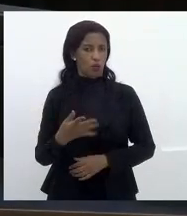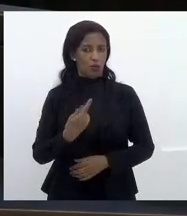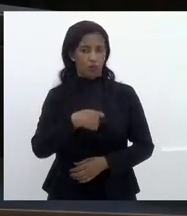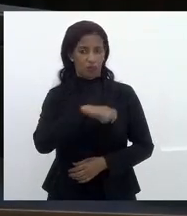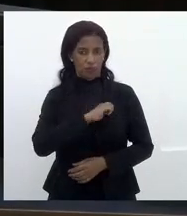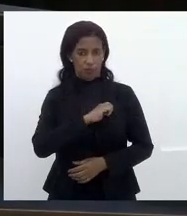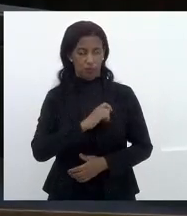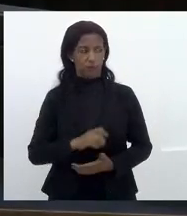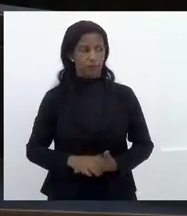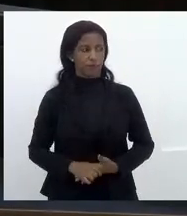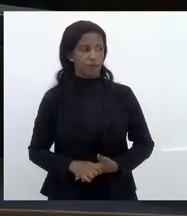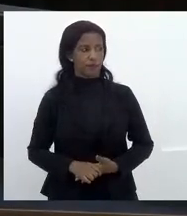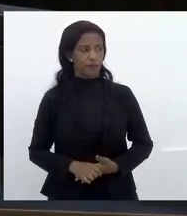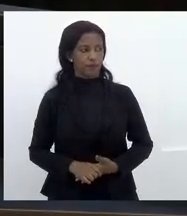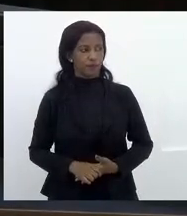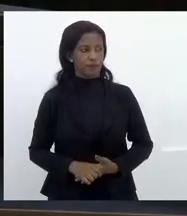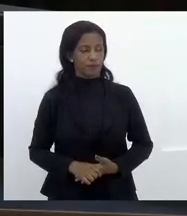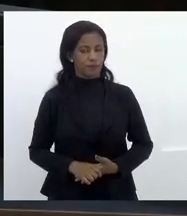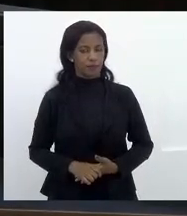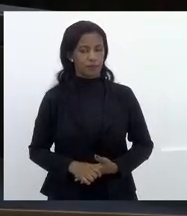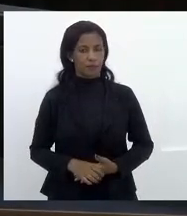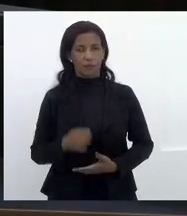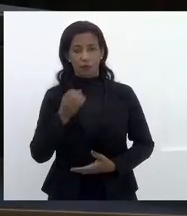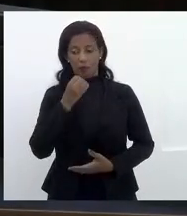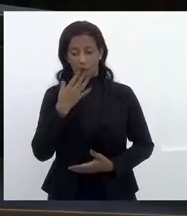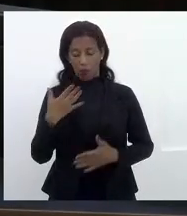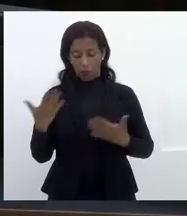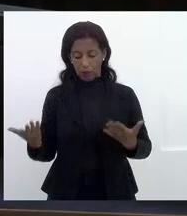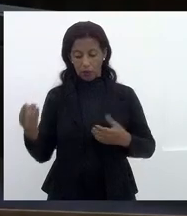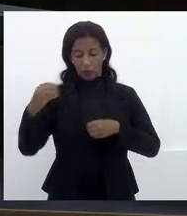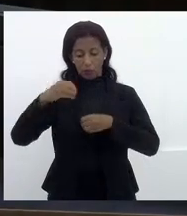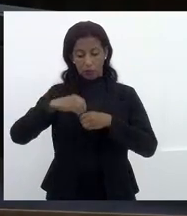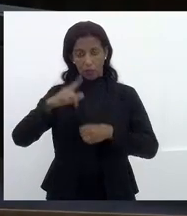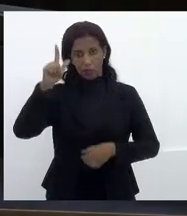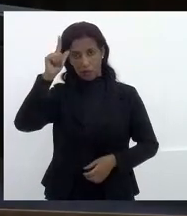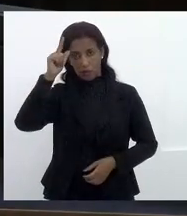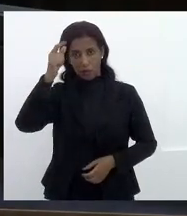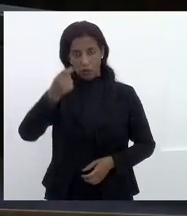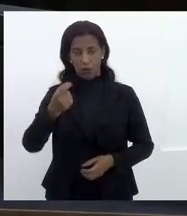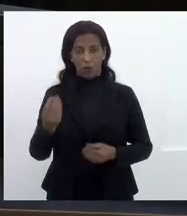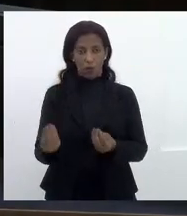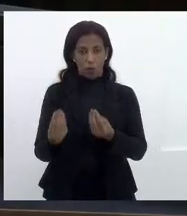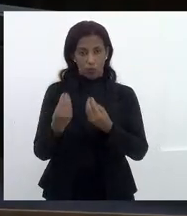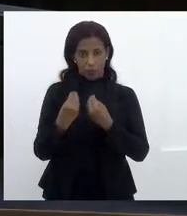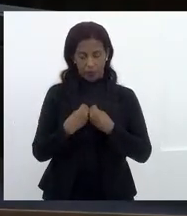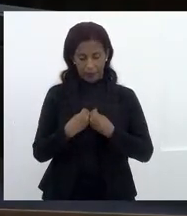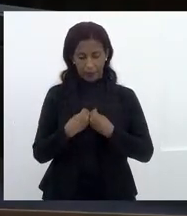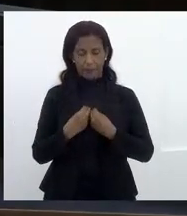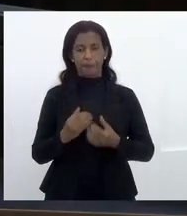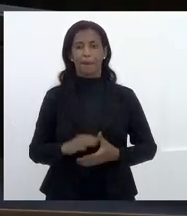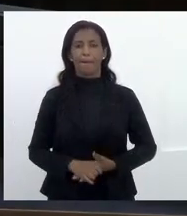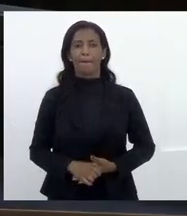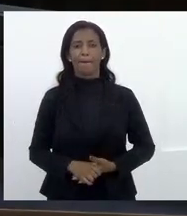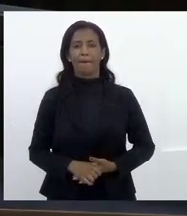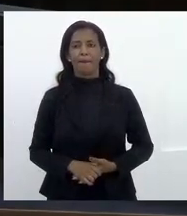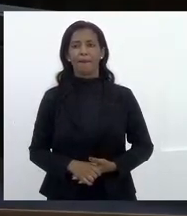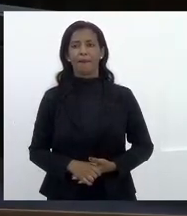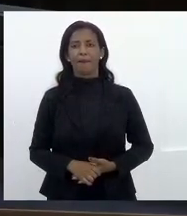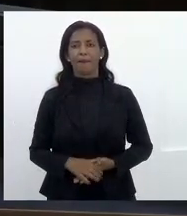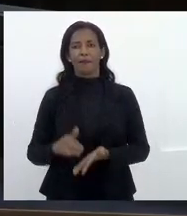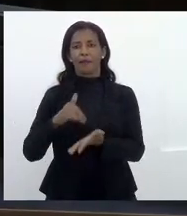recuperação fiscal bom então dentro dessa lógica nos foi encomendado da